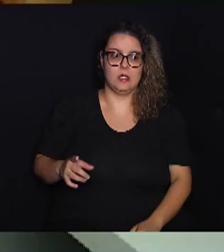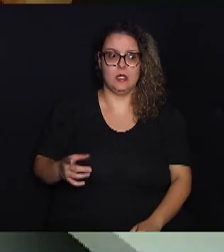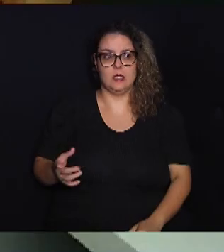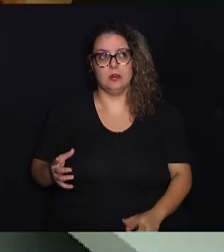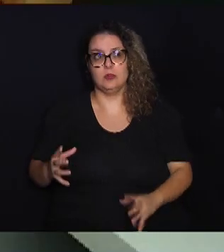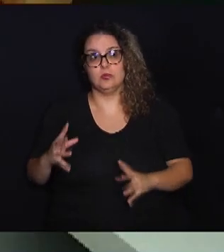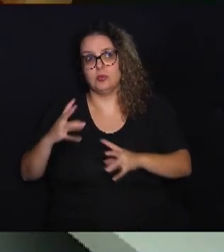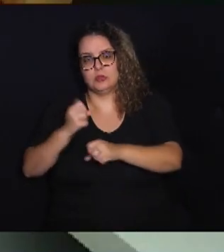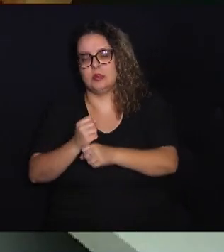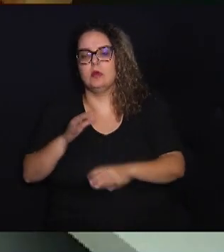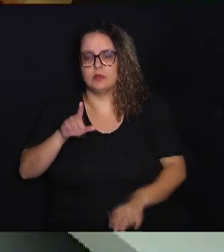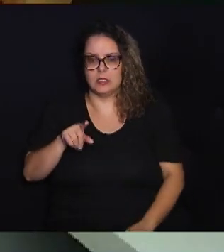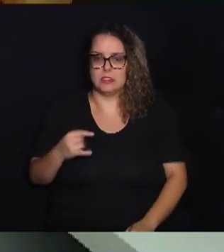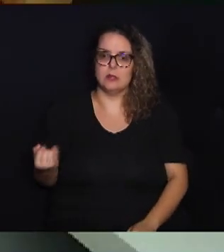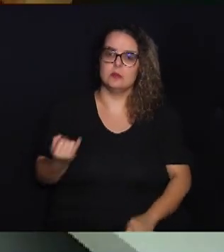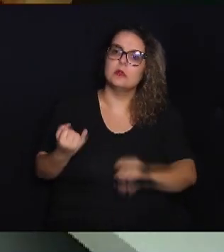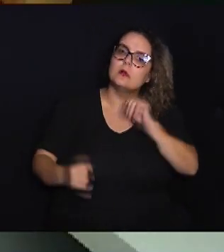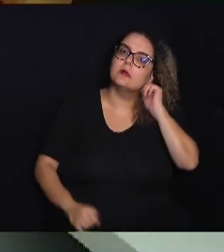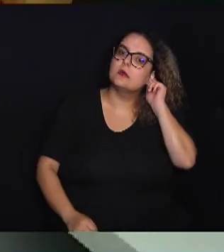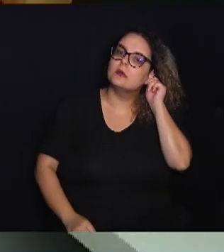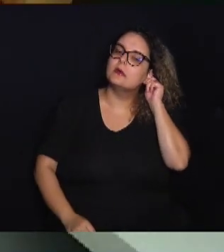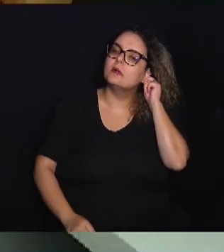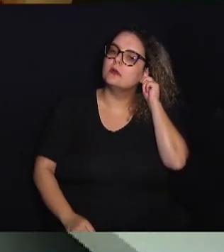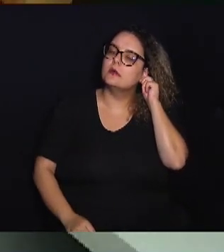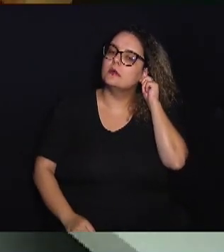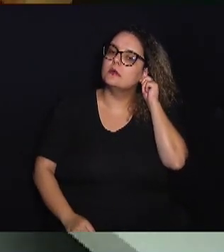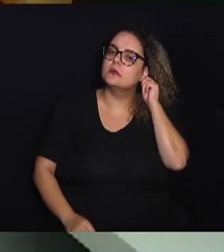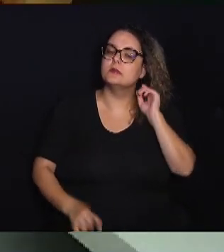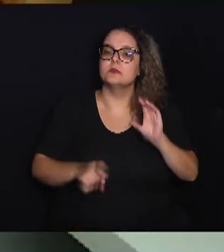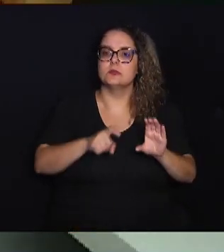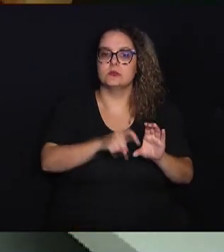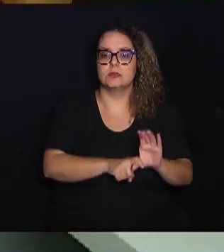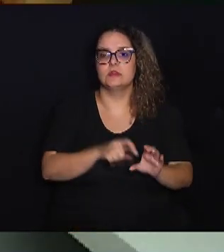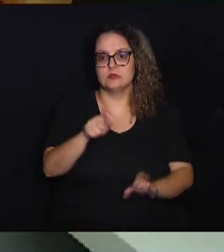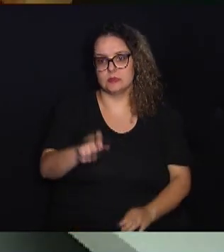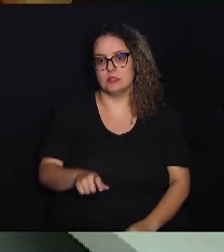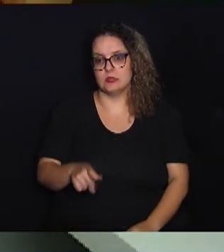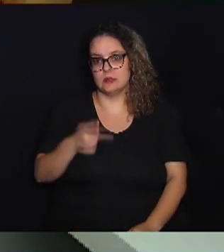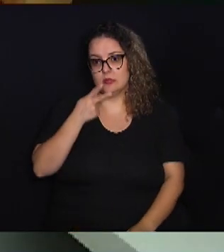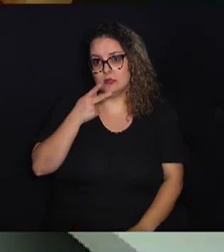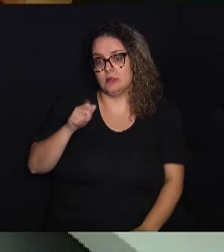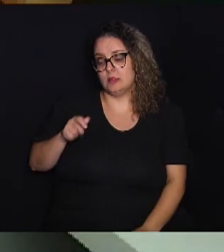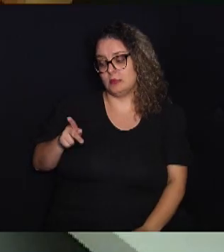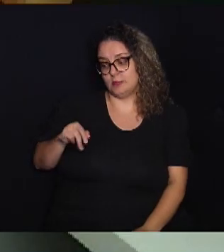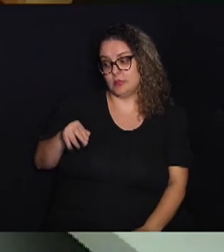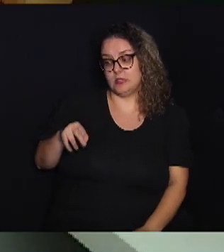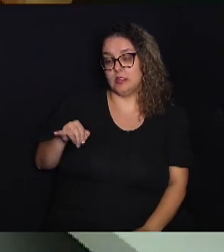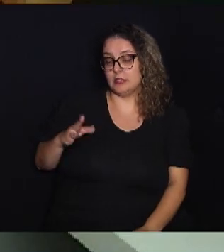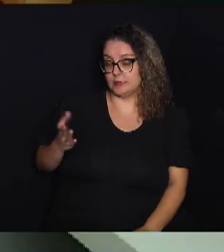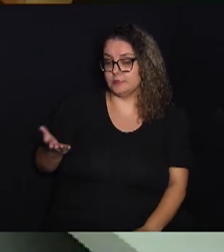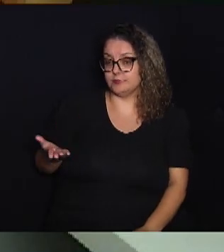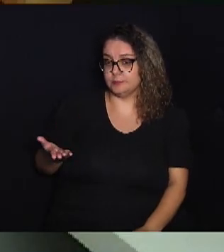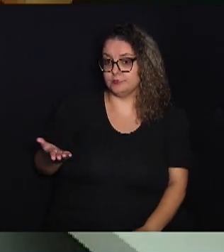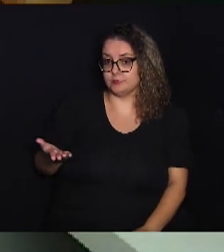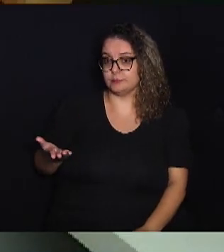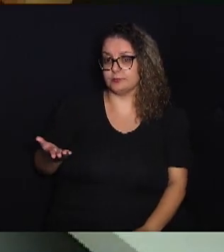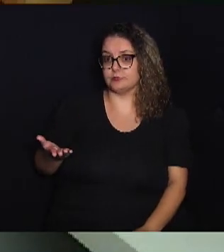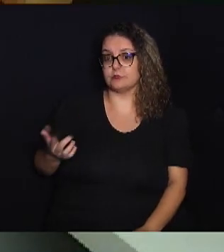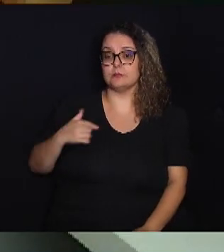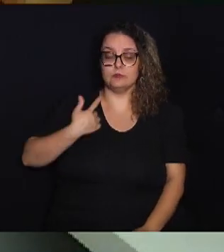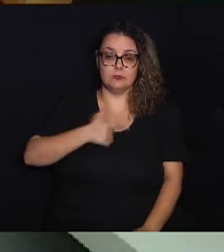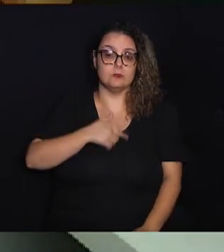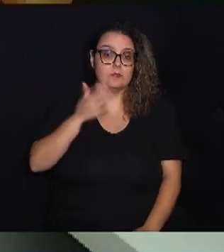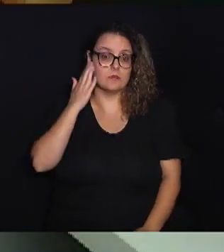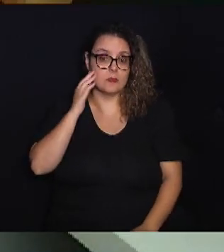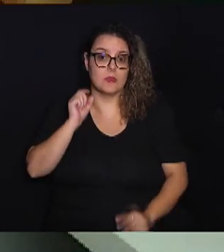porque e tudo depende da pessoa, porque a gente está falando de apneia agora, né? Então a gente sabe que quem